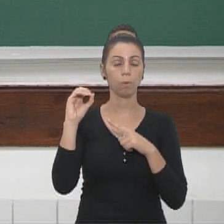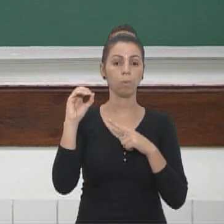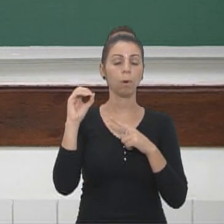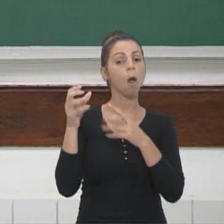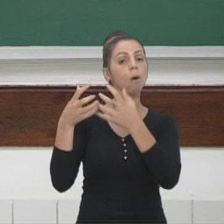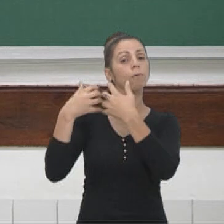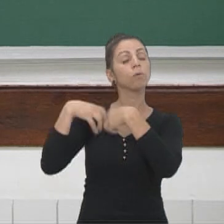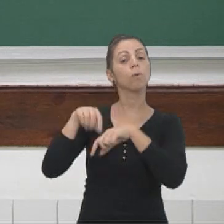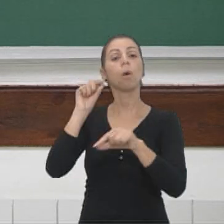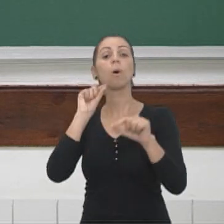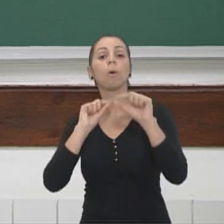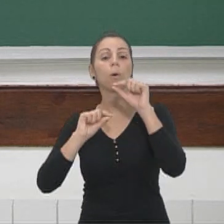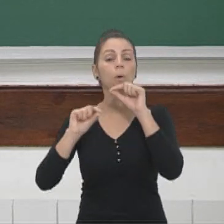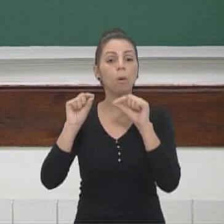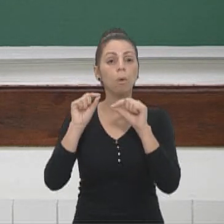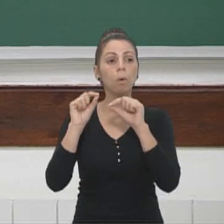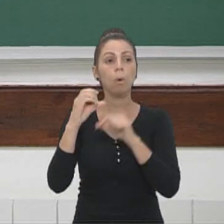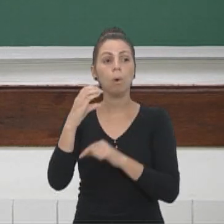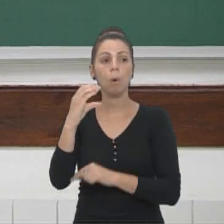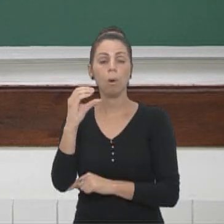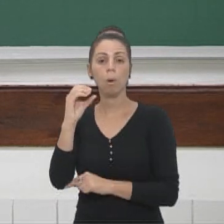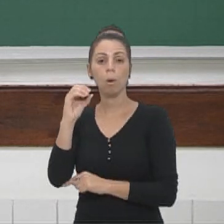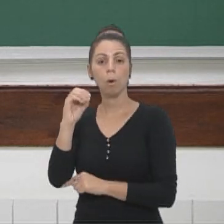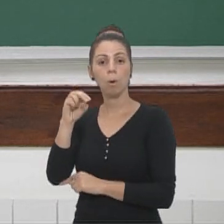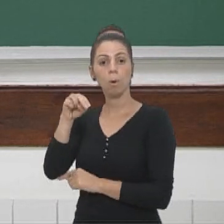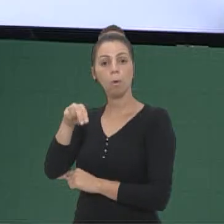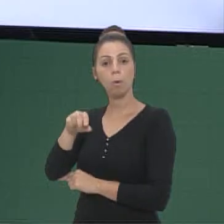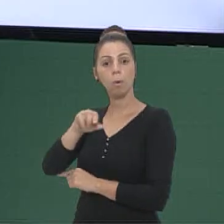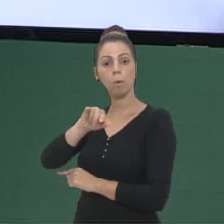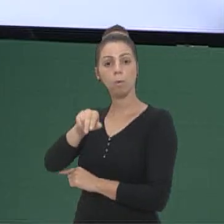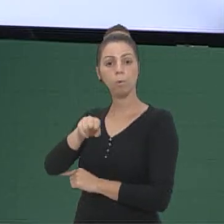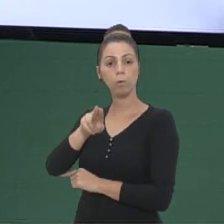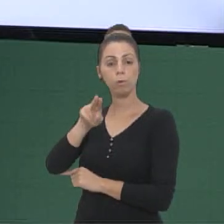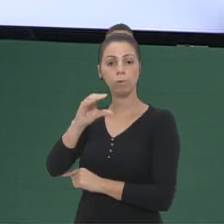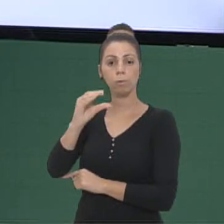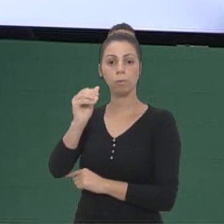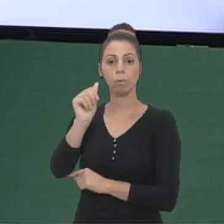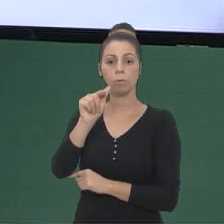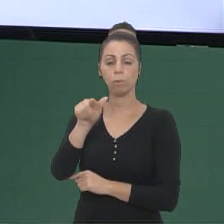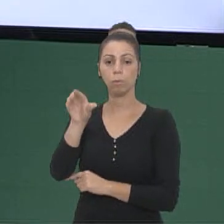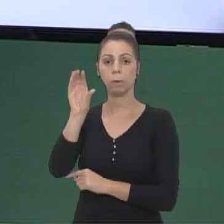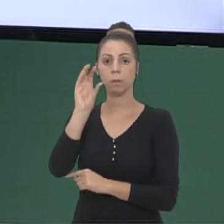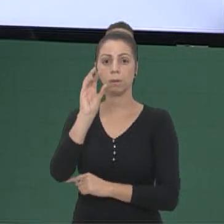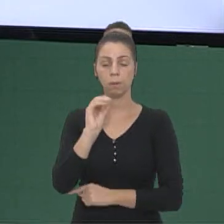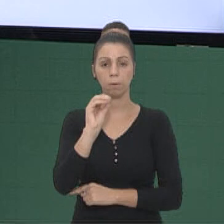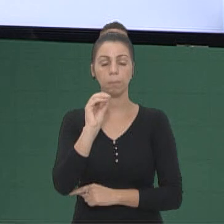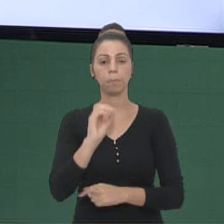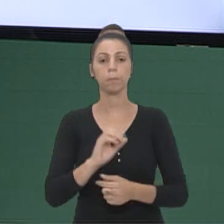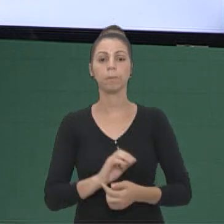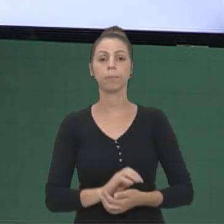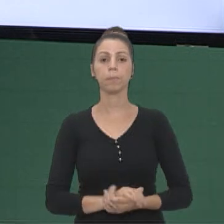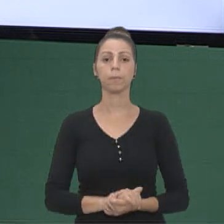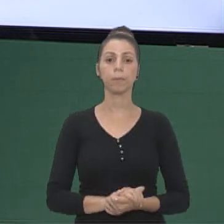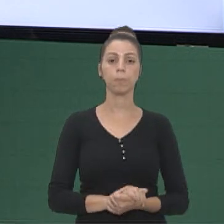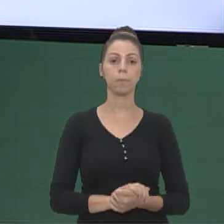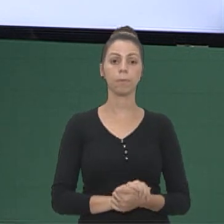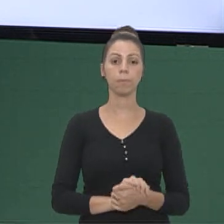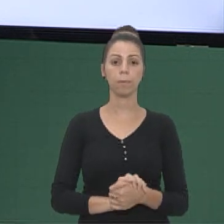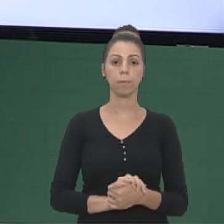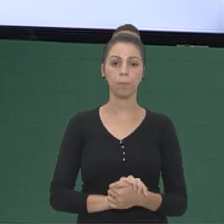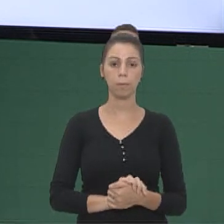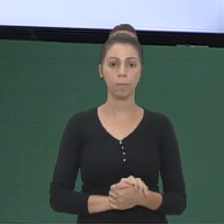funciona para nós como uma conjunção, equivalente em português ao OU, certo? Então vejam só em que estão